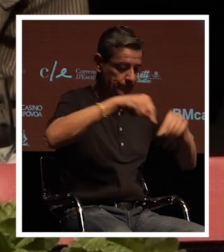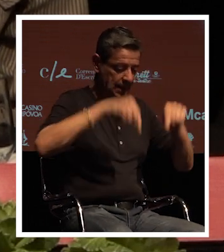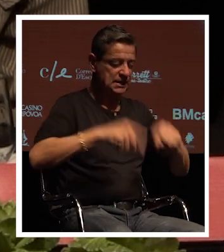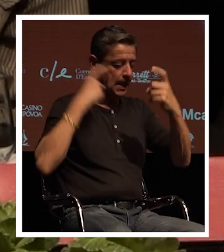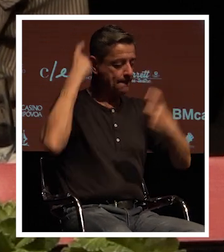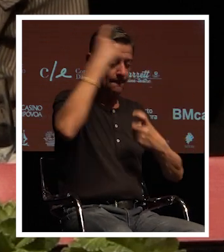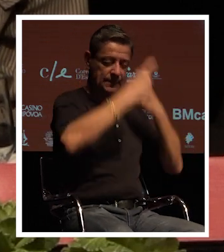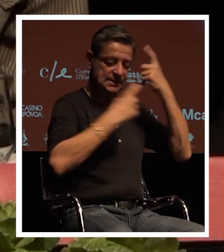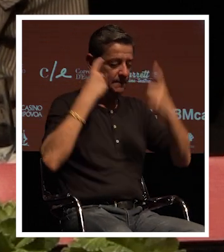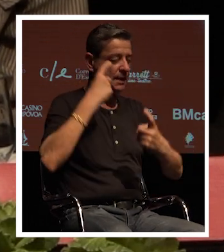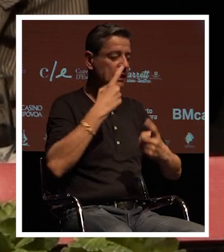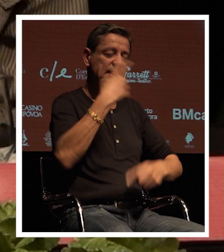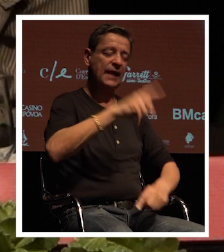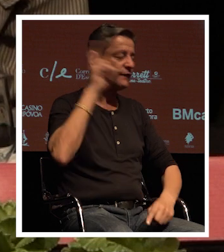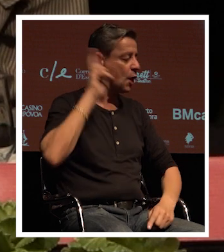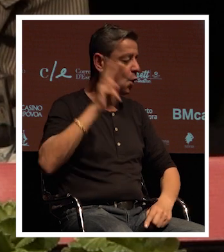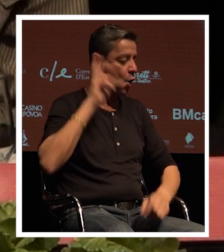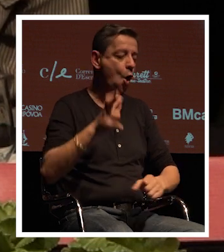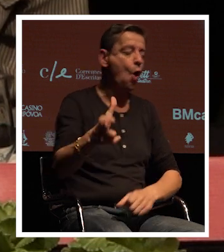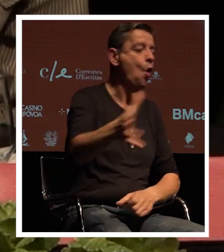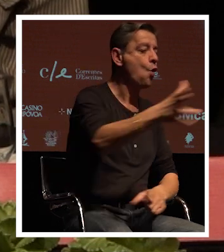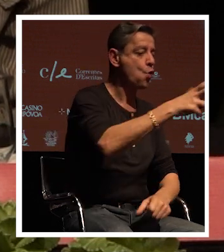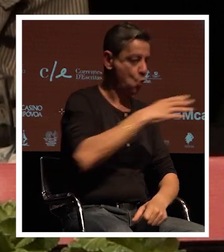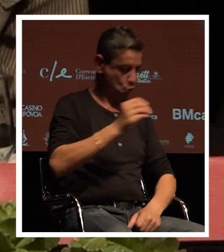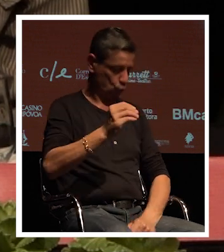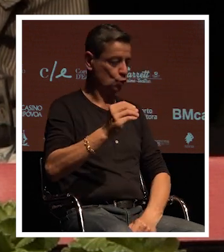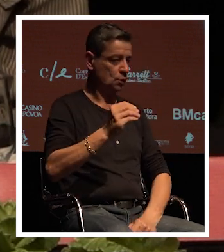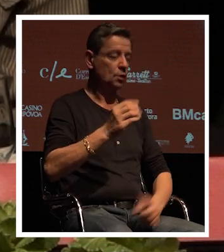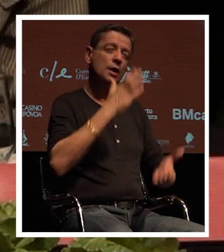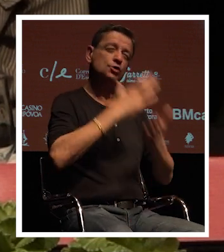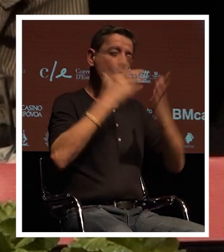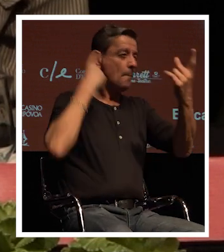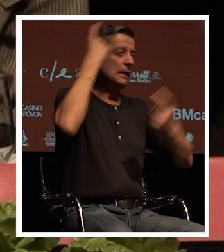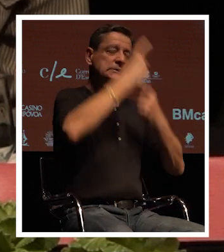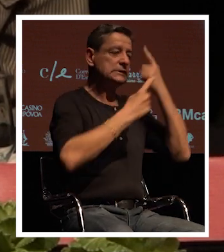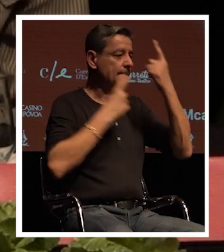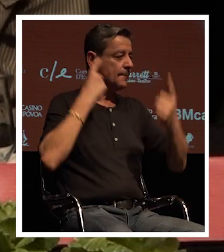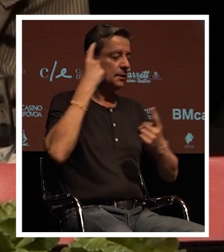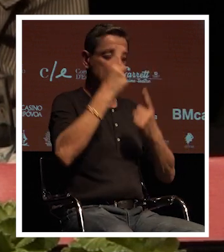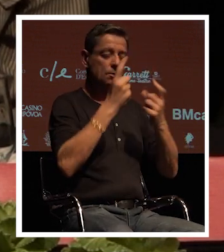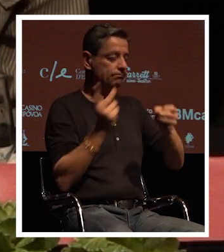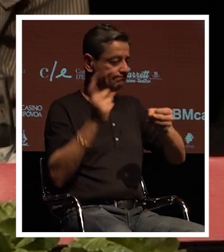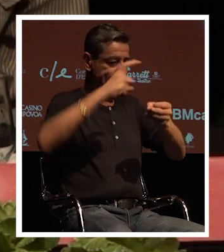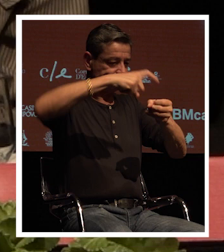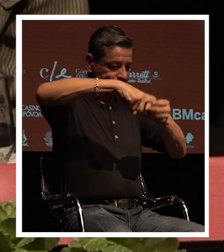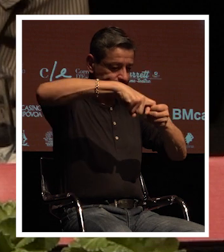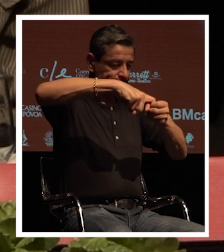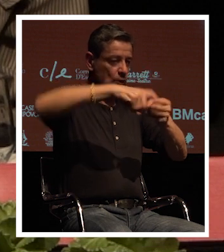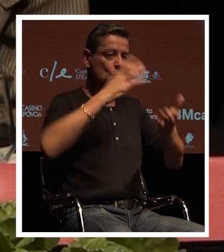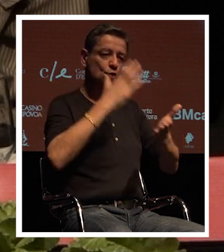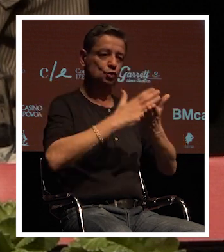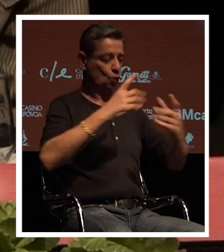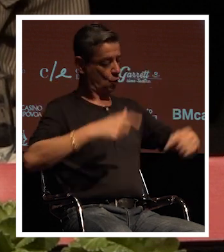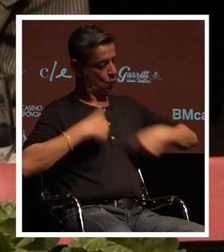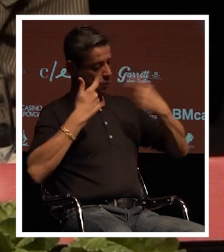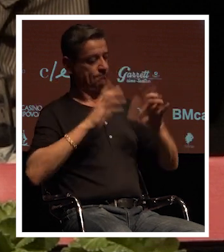pensamento Val ouro portanto não é só um pensamento do qual e eu pertenço a um pensamento que não é só meu que é